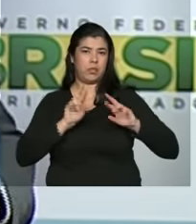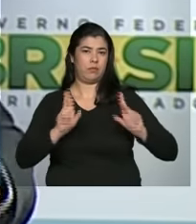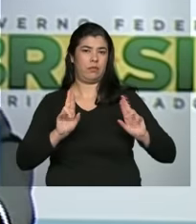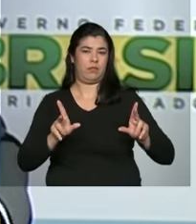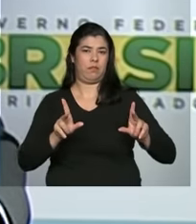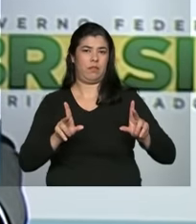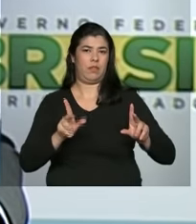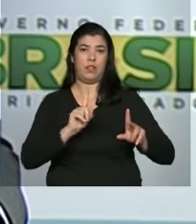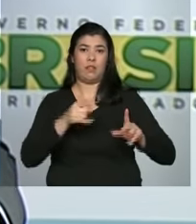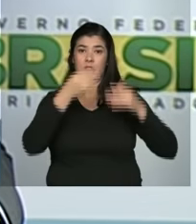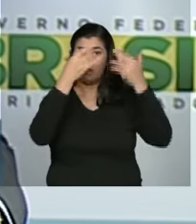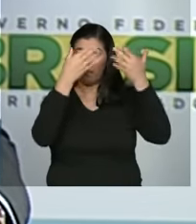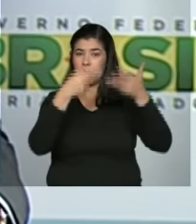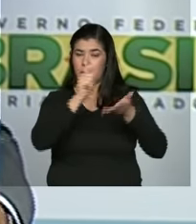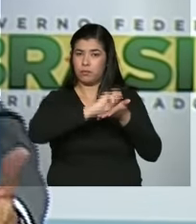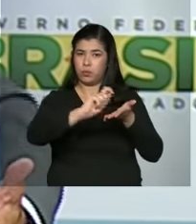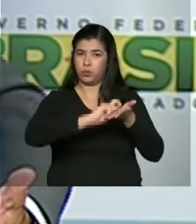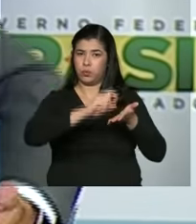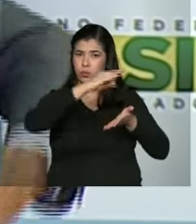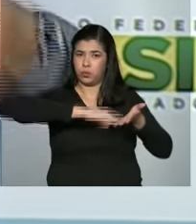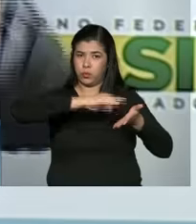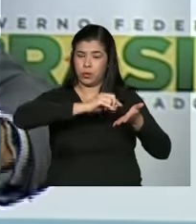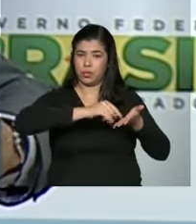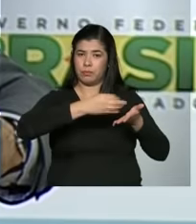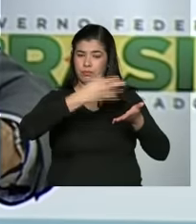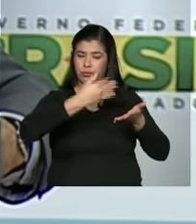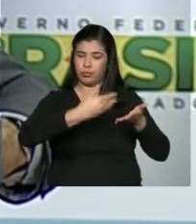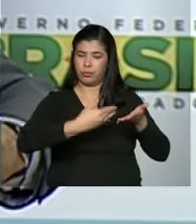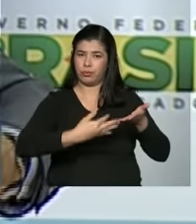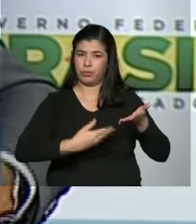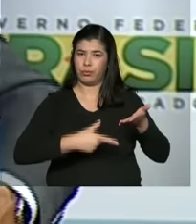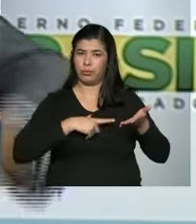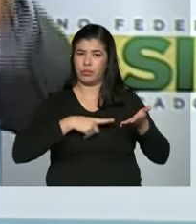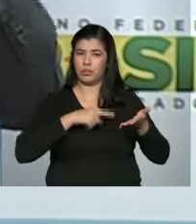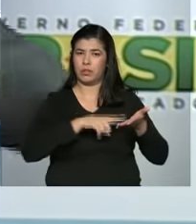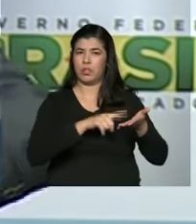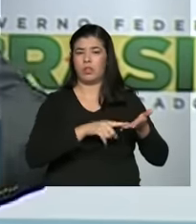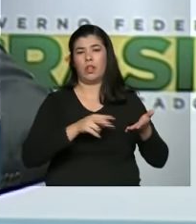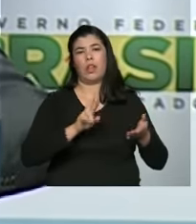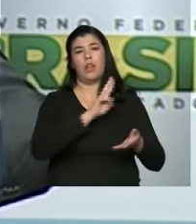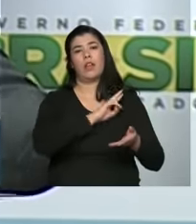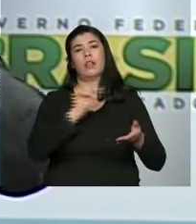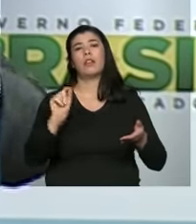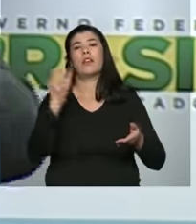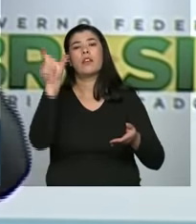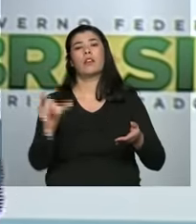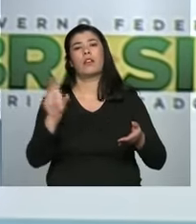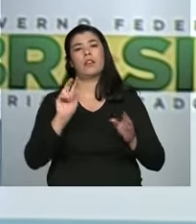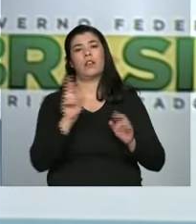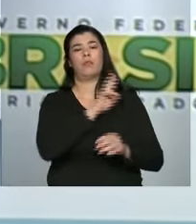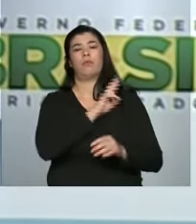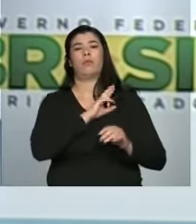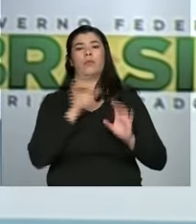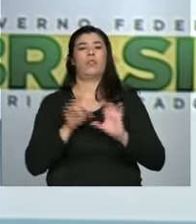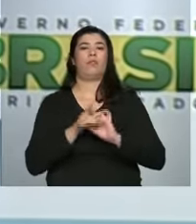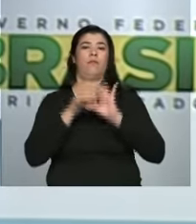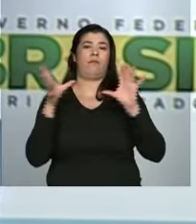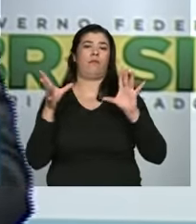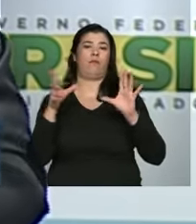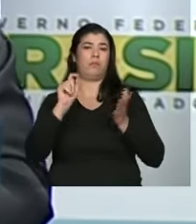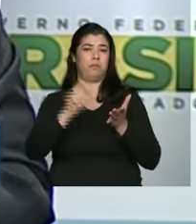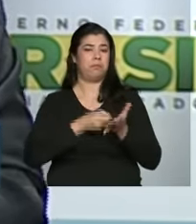justificar muito bem e um e e vai ter que ser autorizado por quem tem capacidade de autorizar essa questão agora a